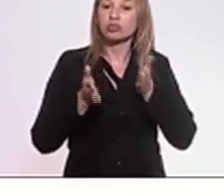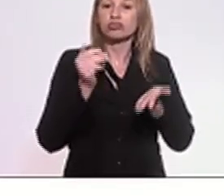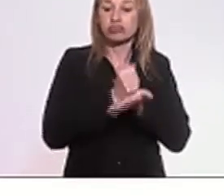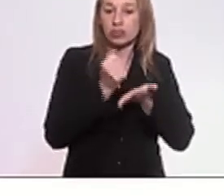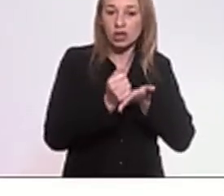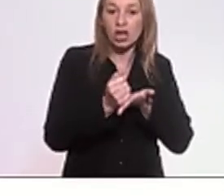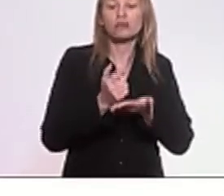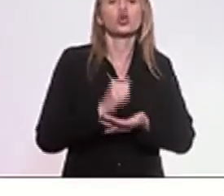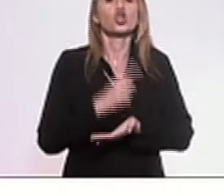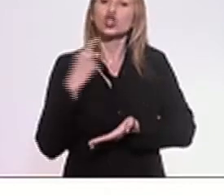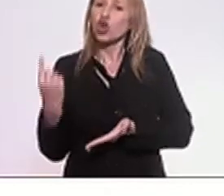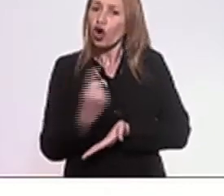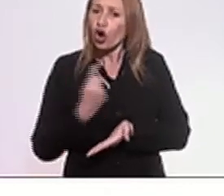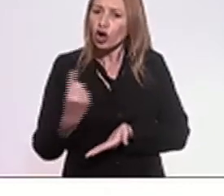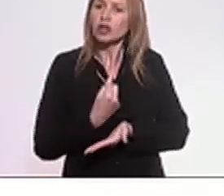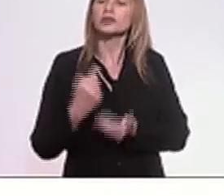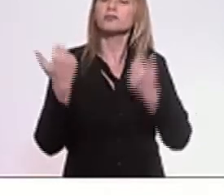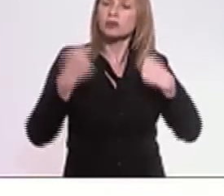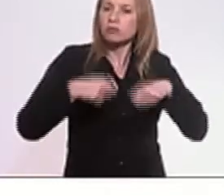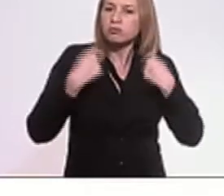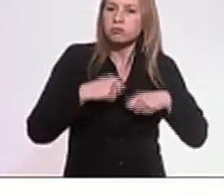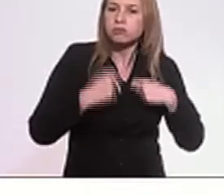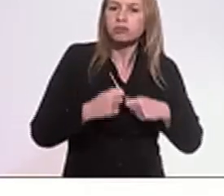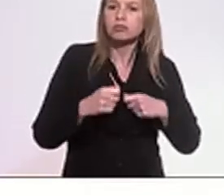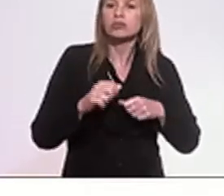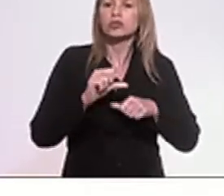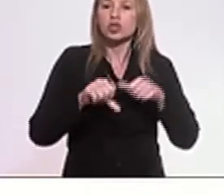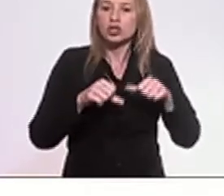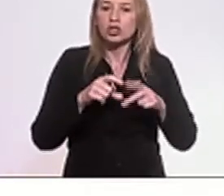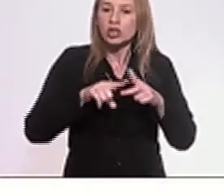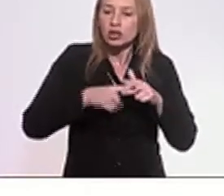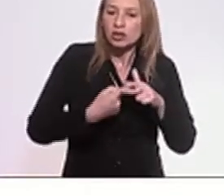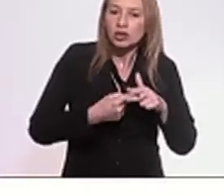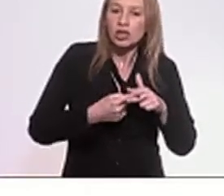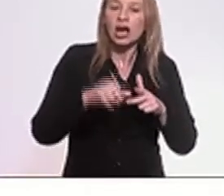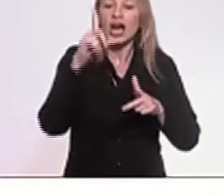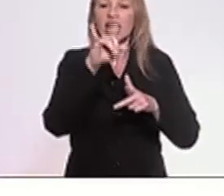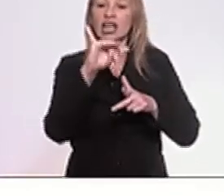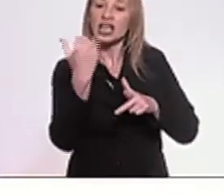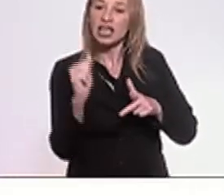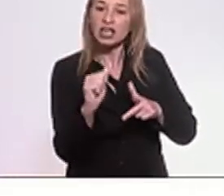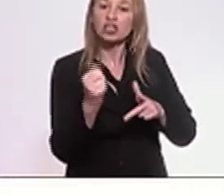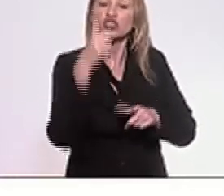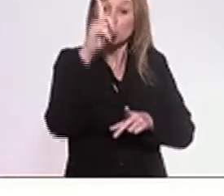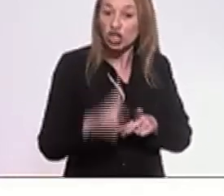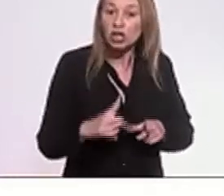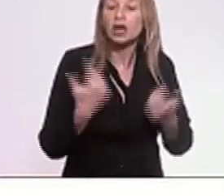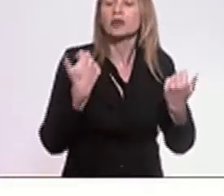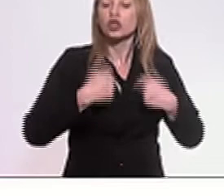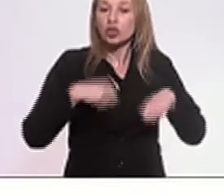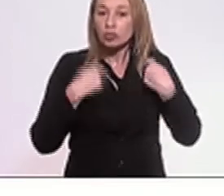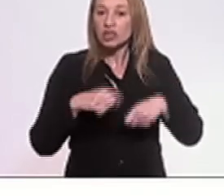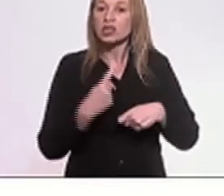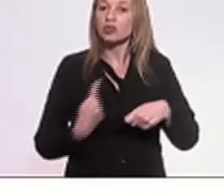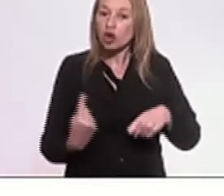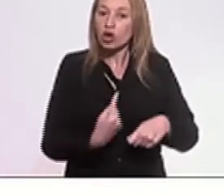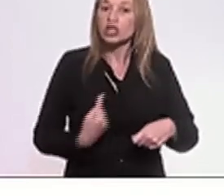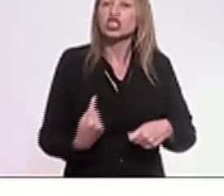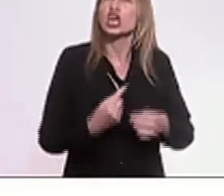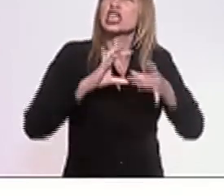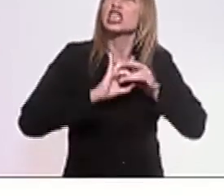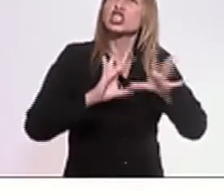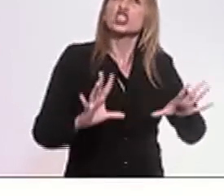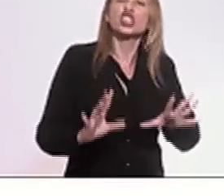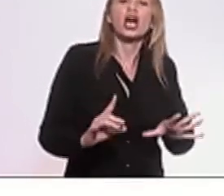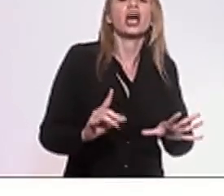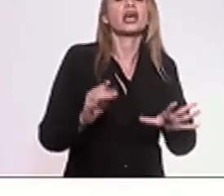concessões. Nós precisamos atualizar a linha do direito, nós precisamos